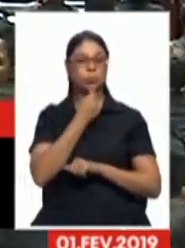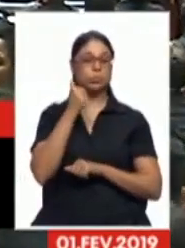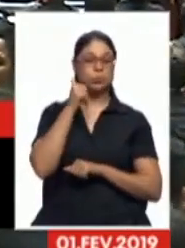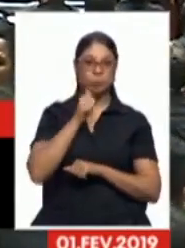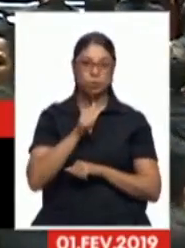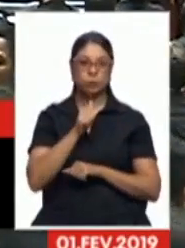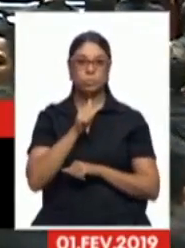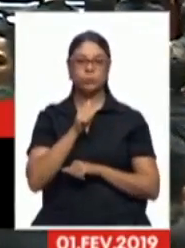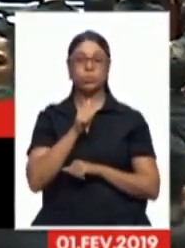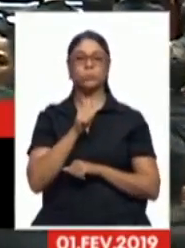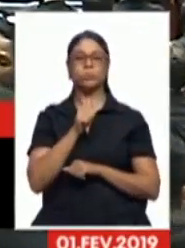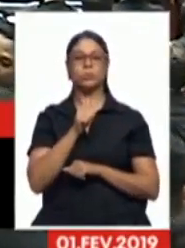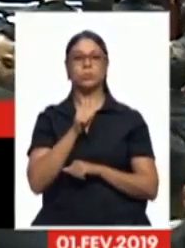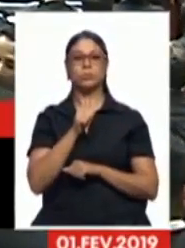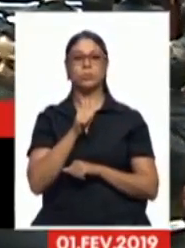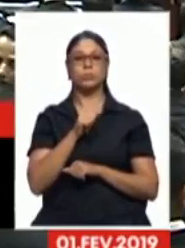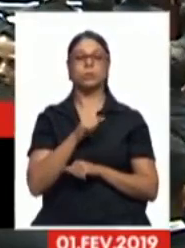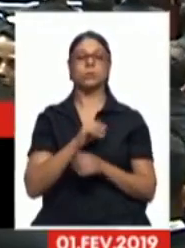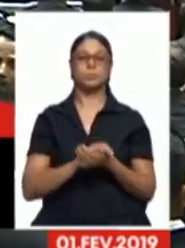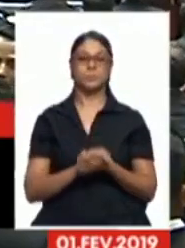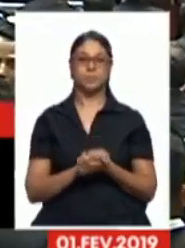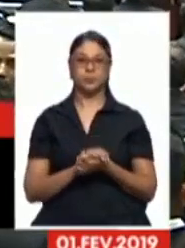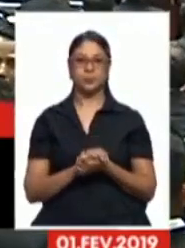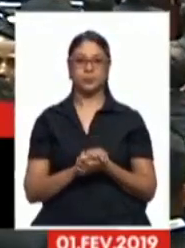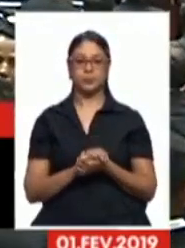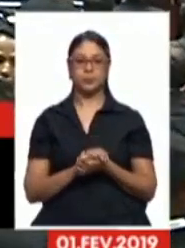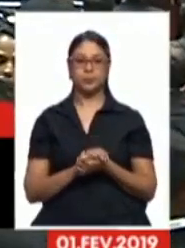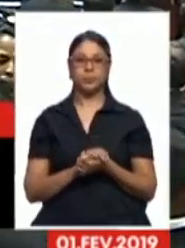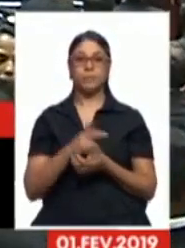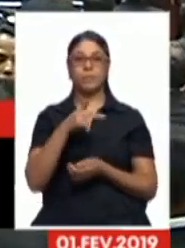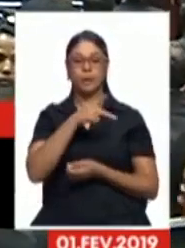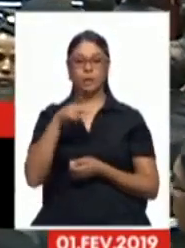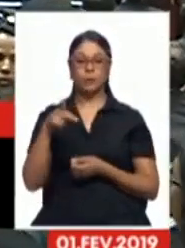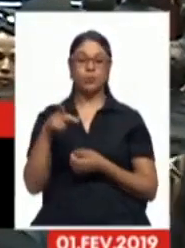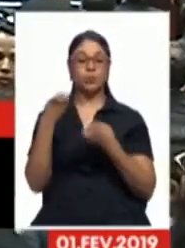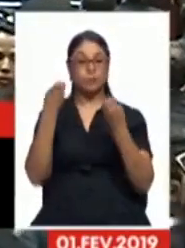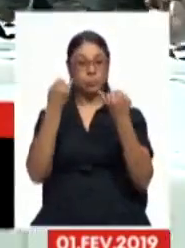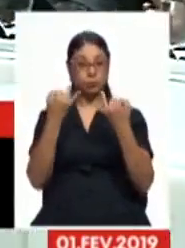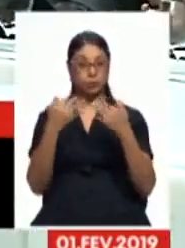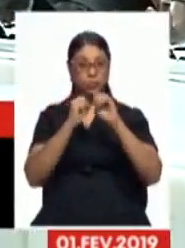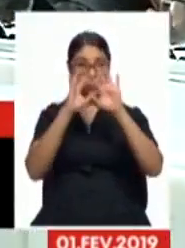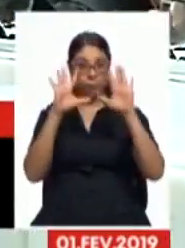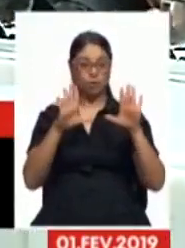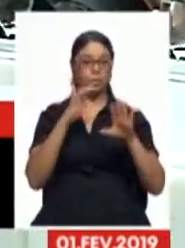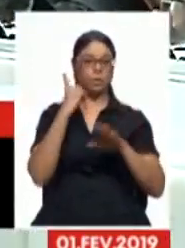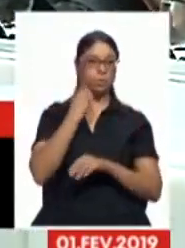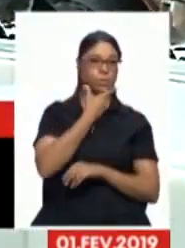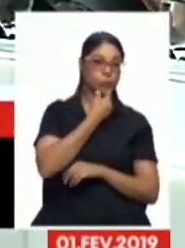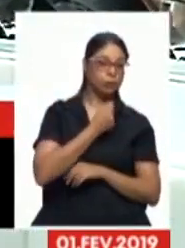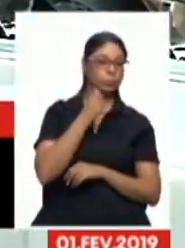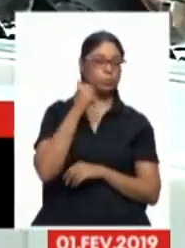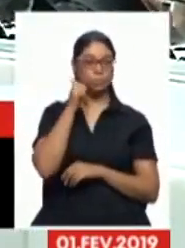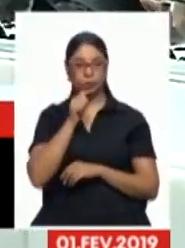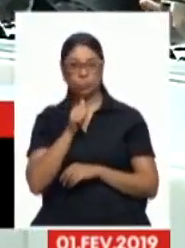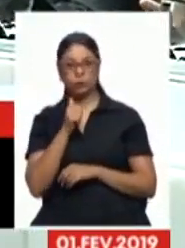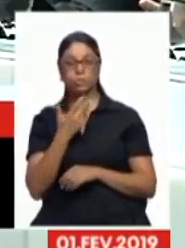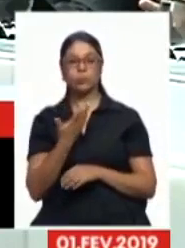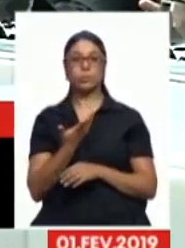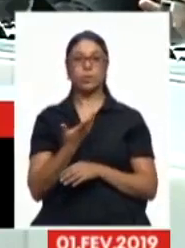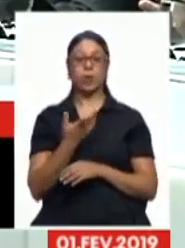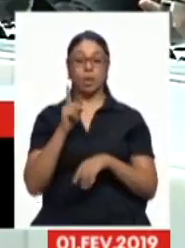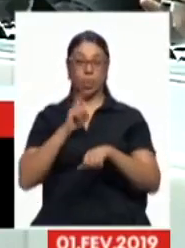para a 19ª legislatura. A presidência esclarece às deputadas e aos deputados que, quando